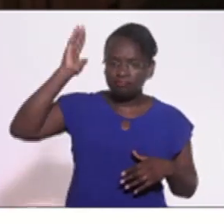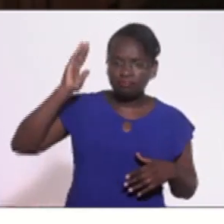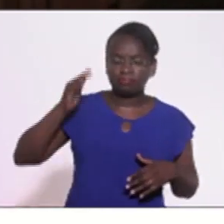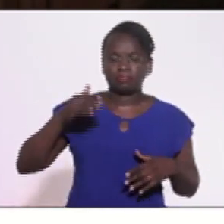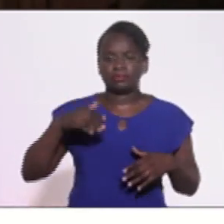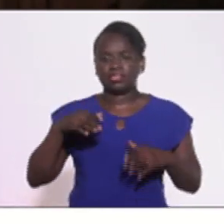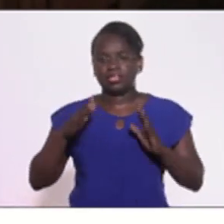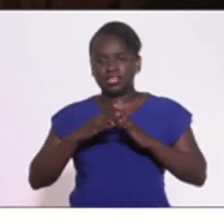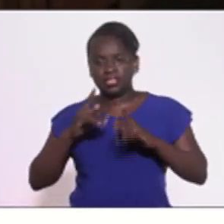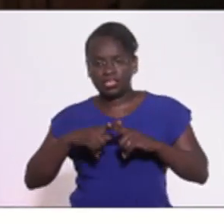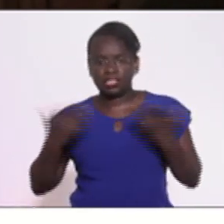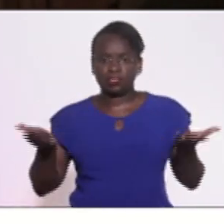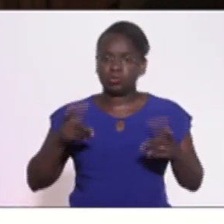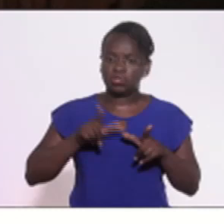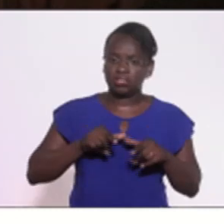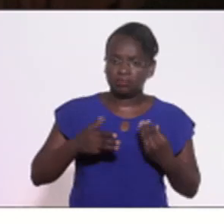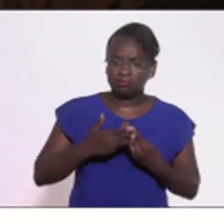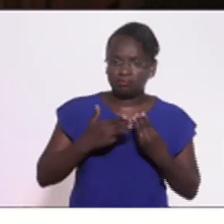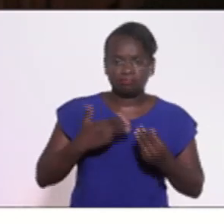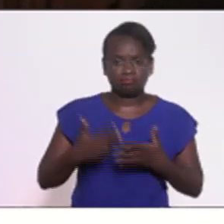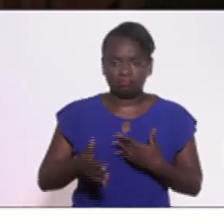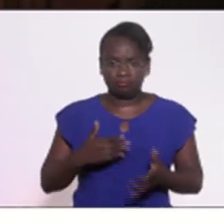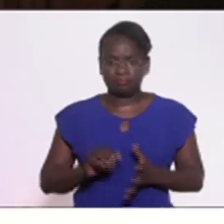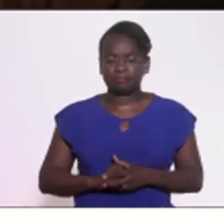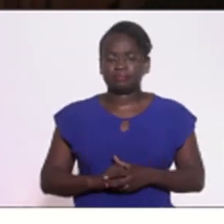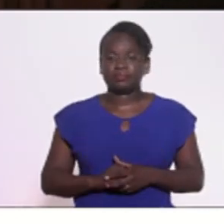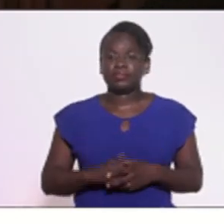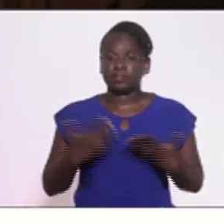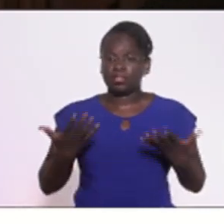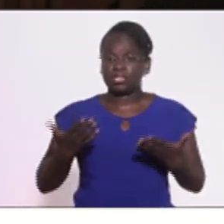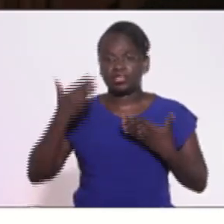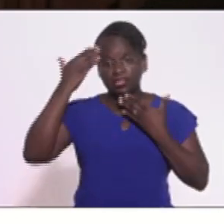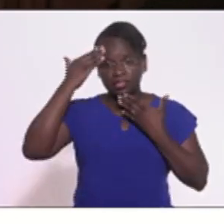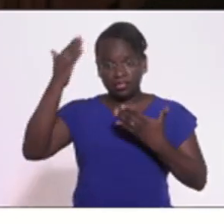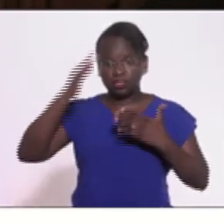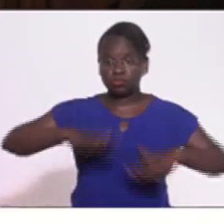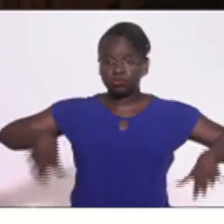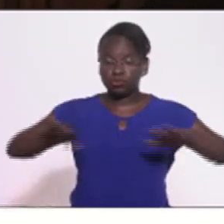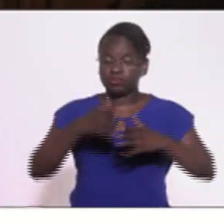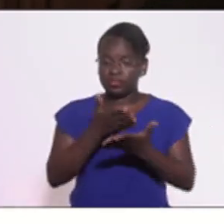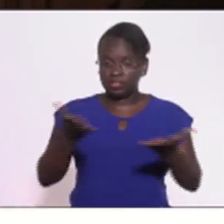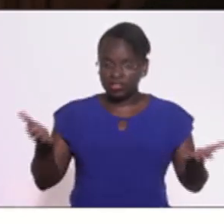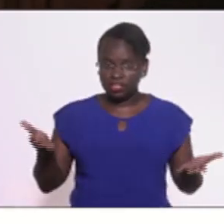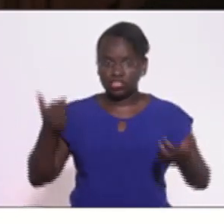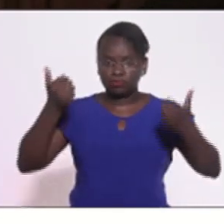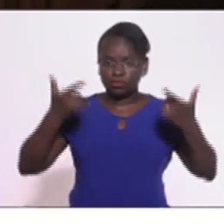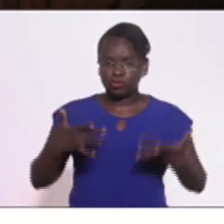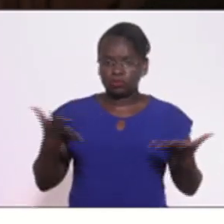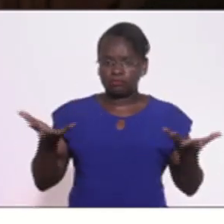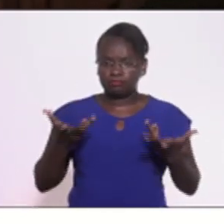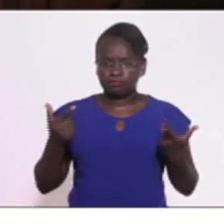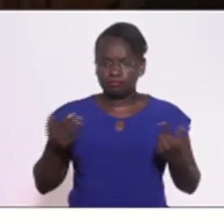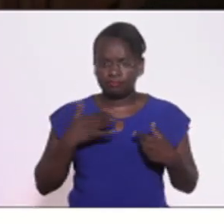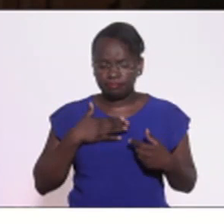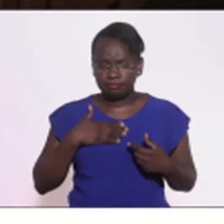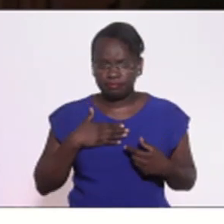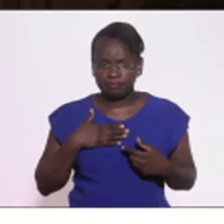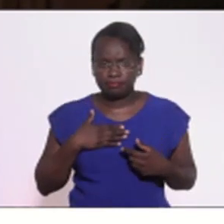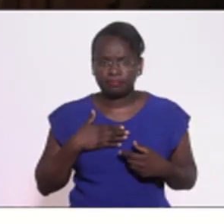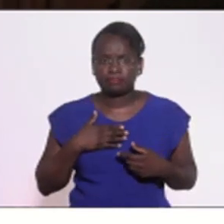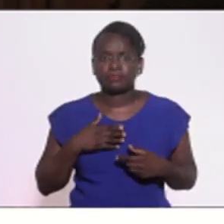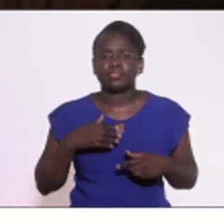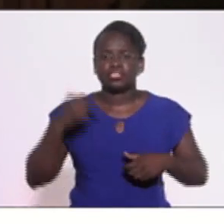ou judeus. Então, eu quero agradecer a todos vocês as palavras maravilhosas